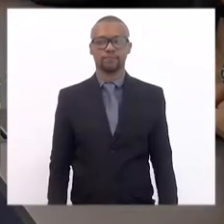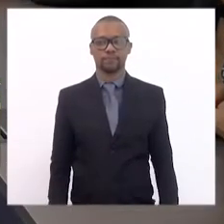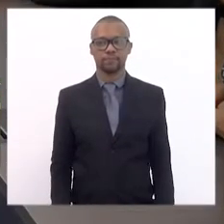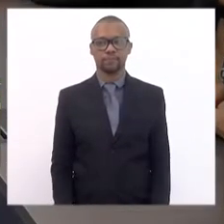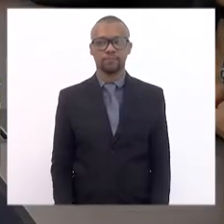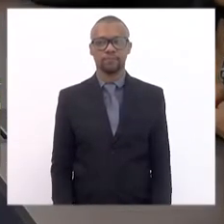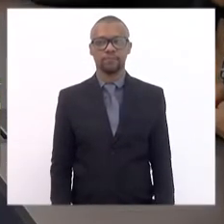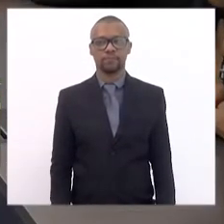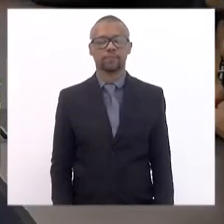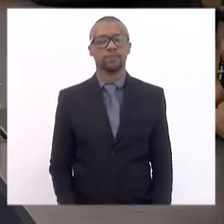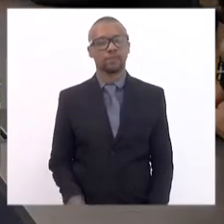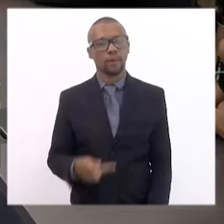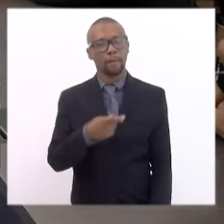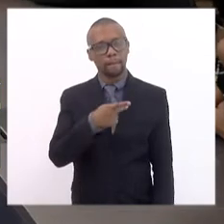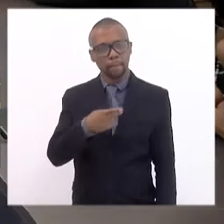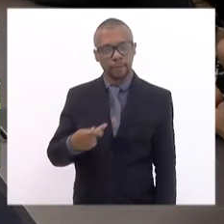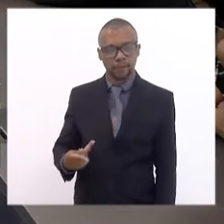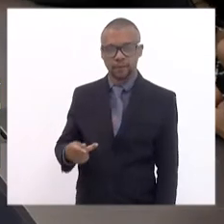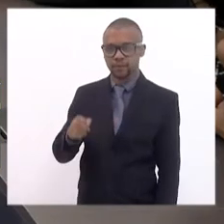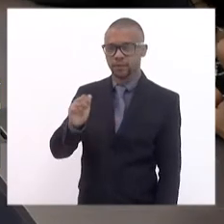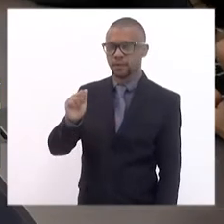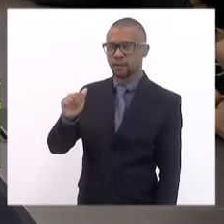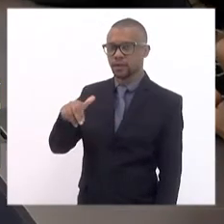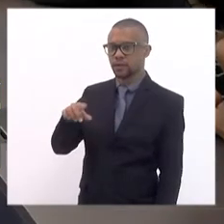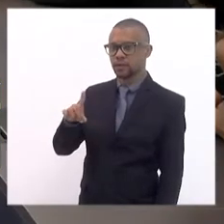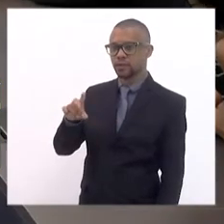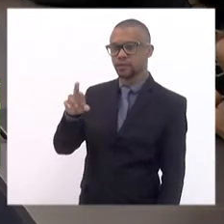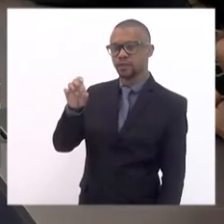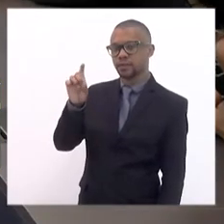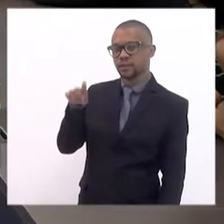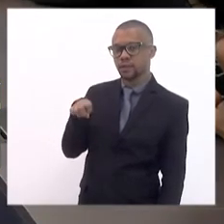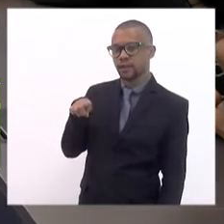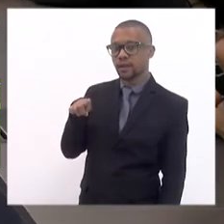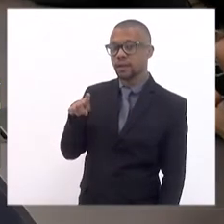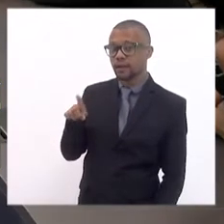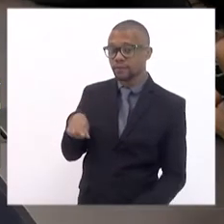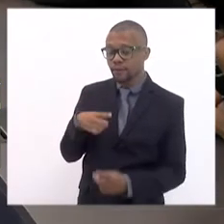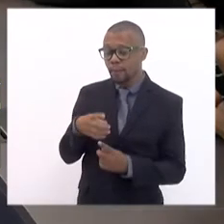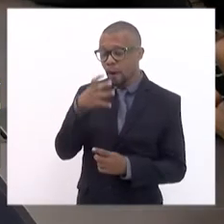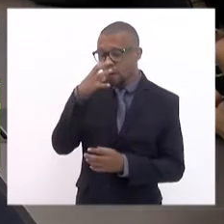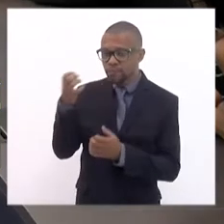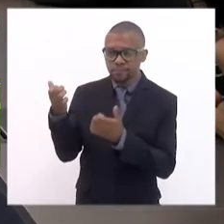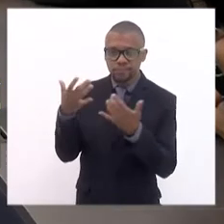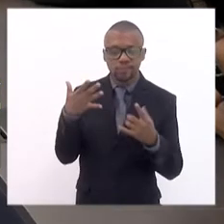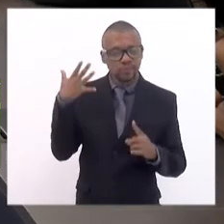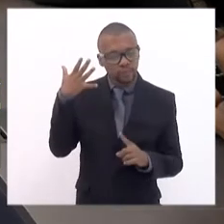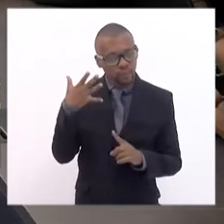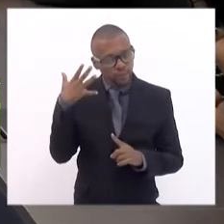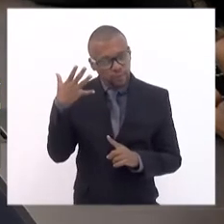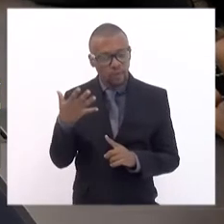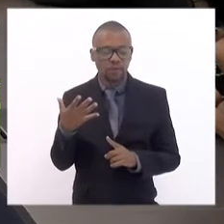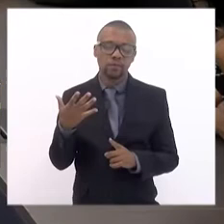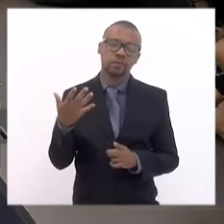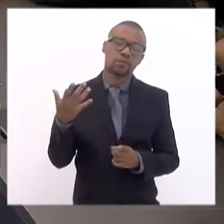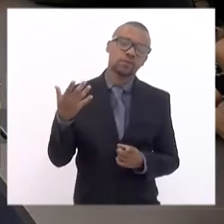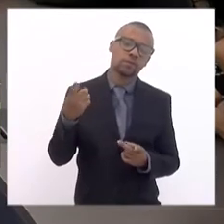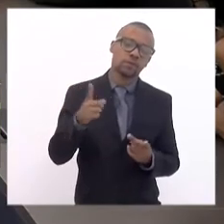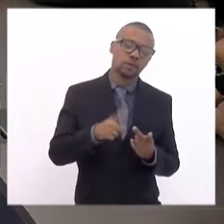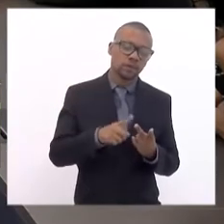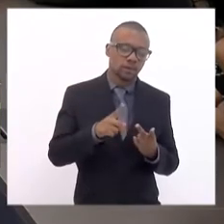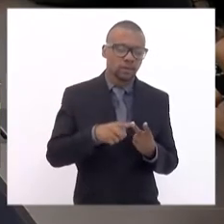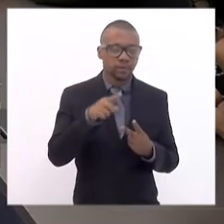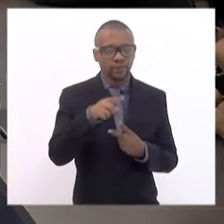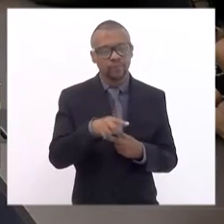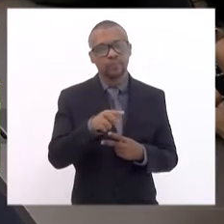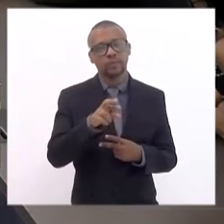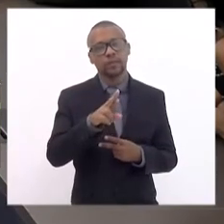Bom, presidente André Vila, vamos ouvir a Gerri, em seguida vamos ouvir também o Ricardo Albuquerque, da Casa Civil. Mas André Vila,